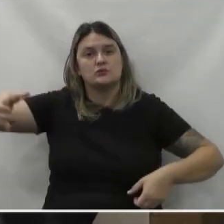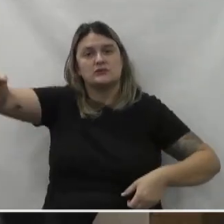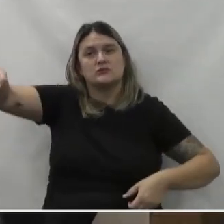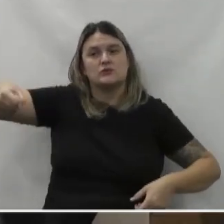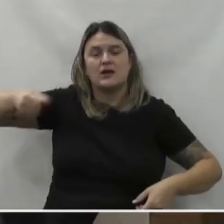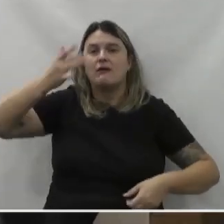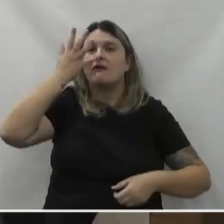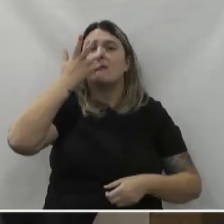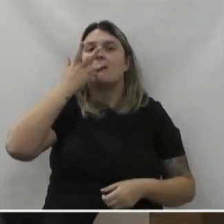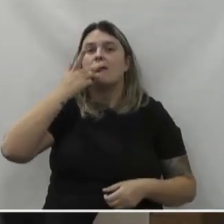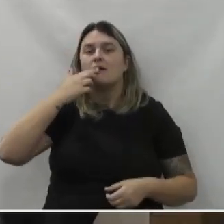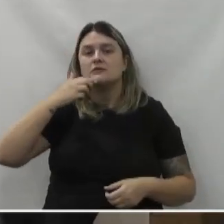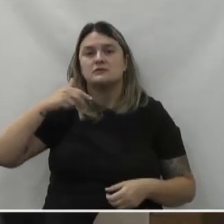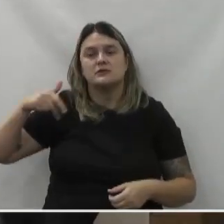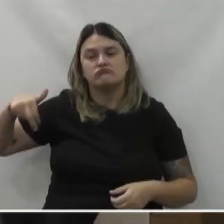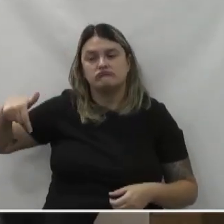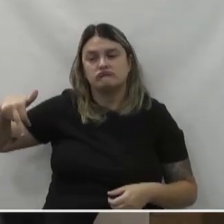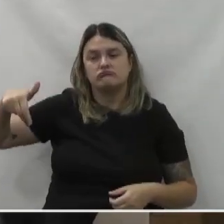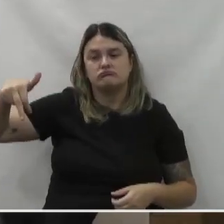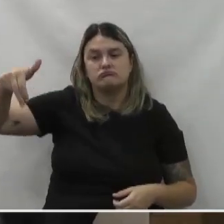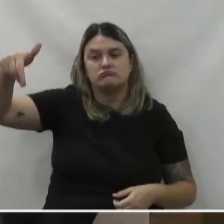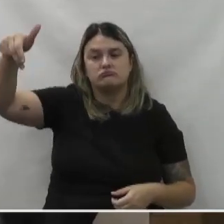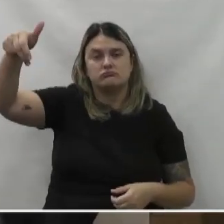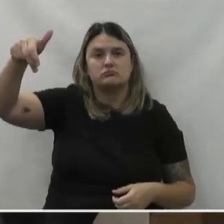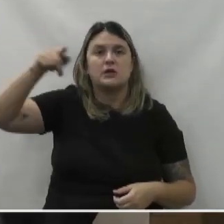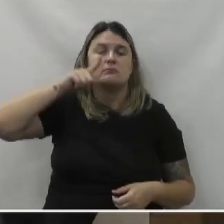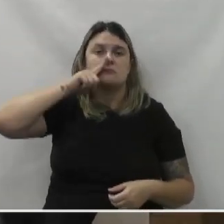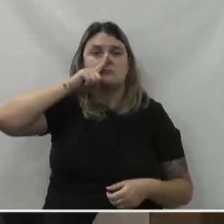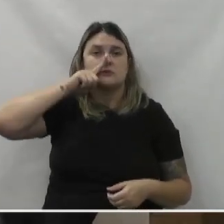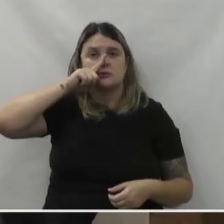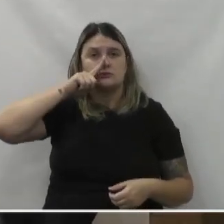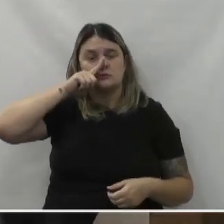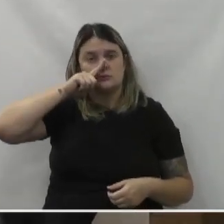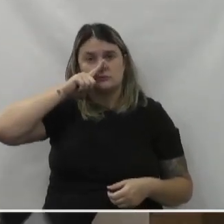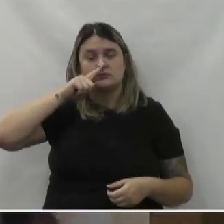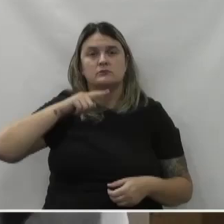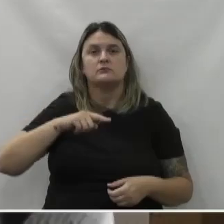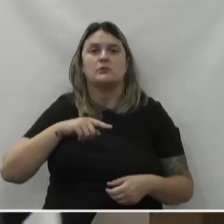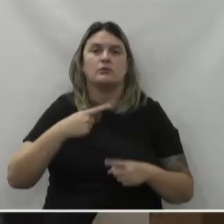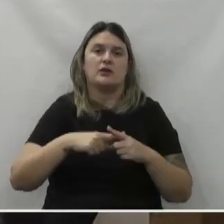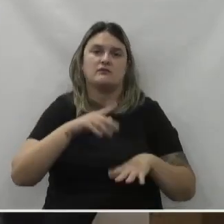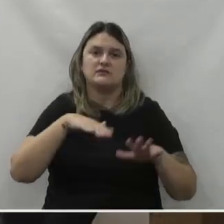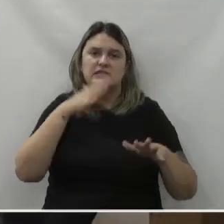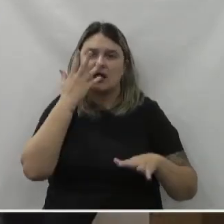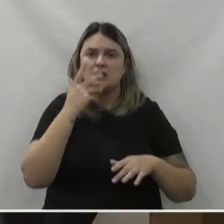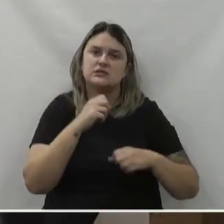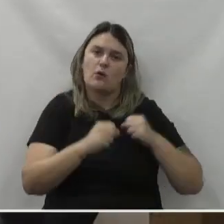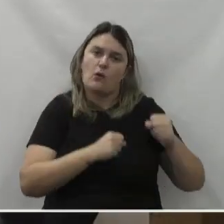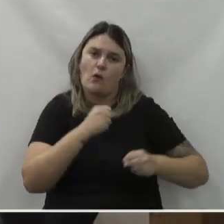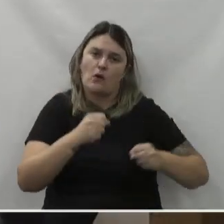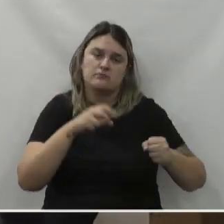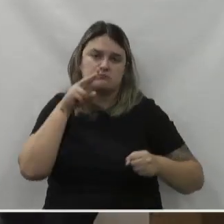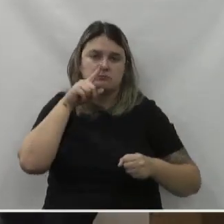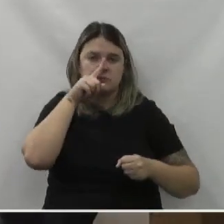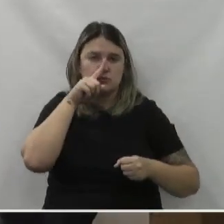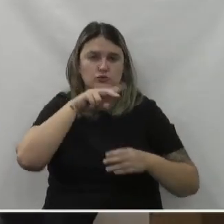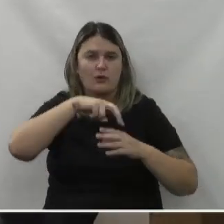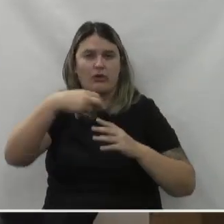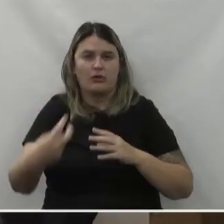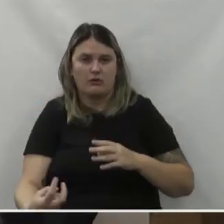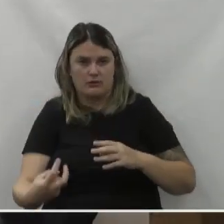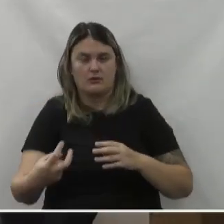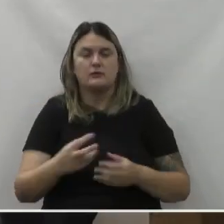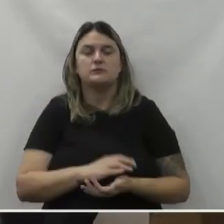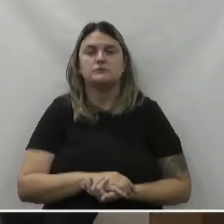as crianças, ao sair da aula, saem correndo muitas vezes ali e correm risco